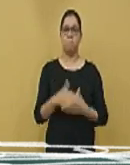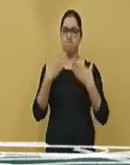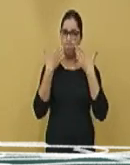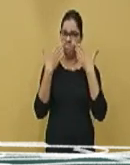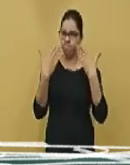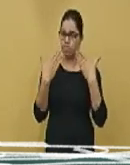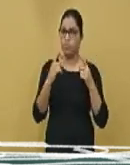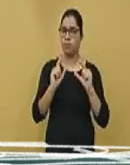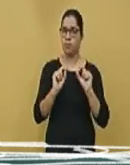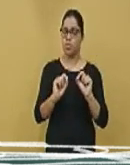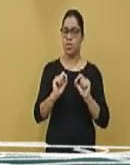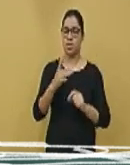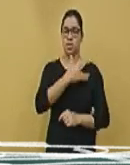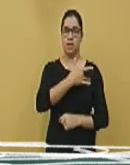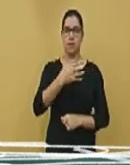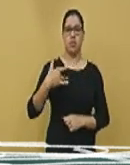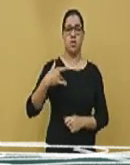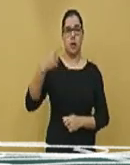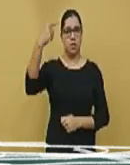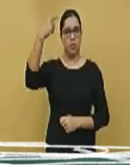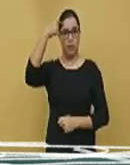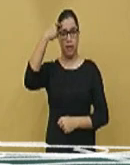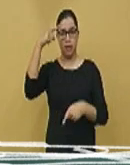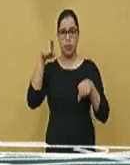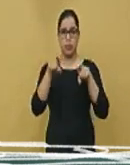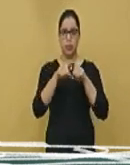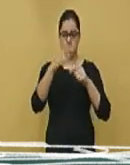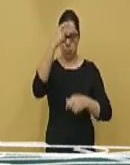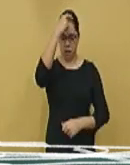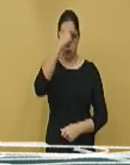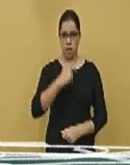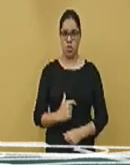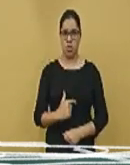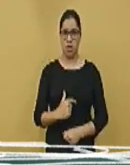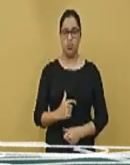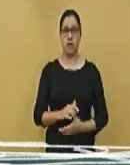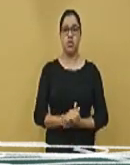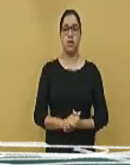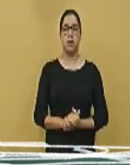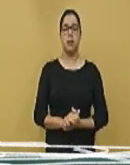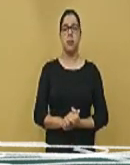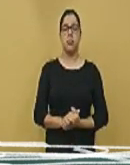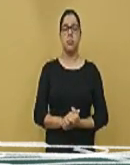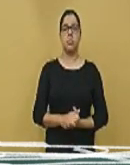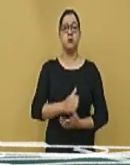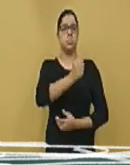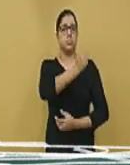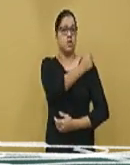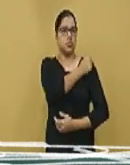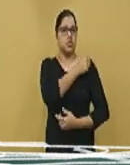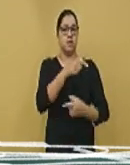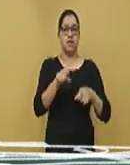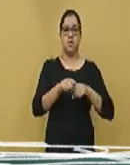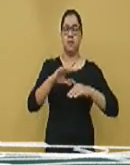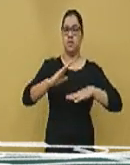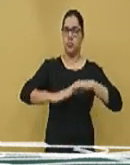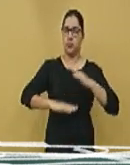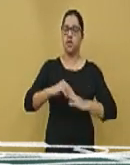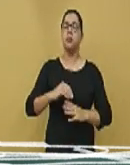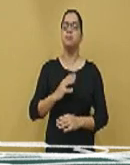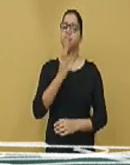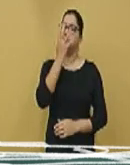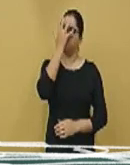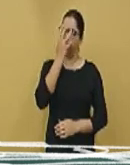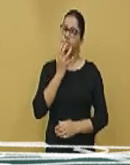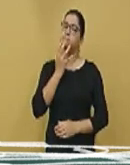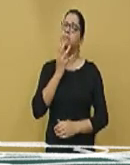mental e física da nossa comunidade acadêmica e também do HU como uma coisa muito séria. E